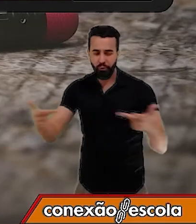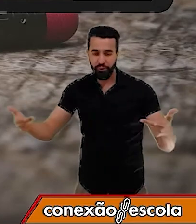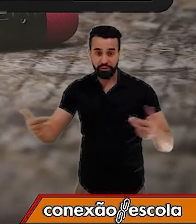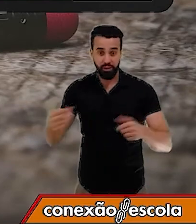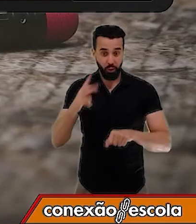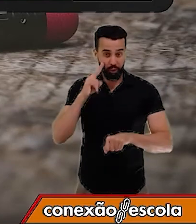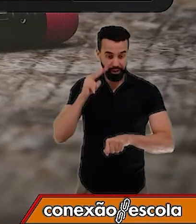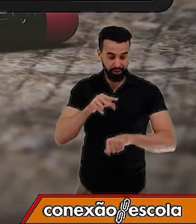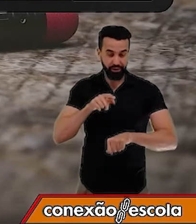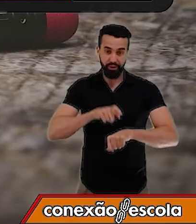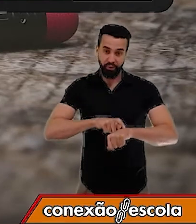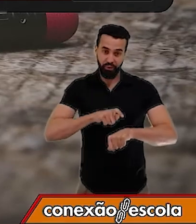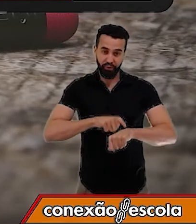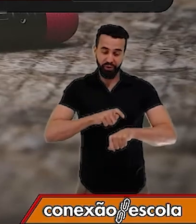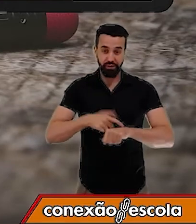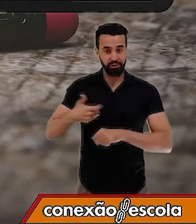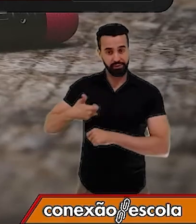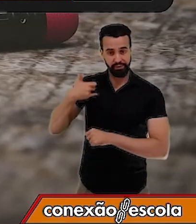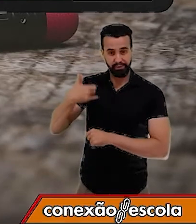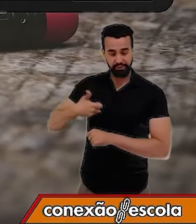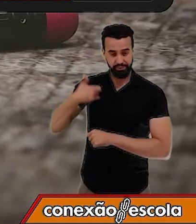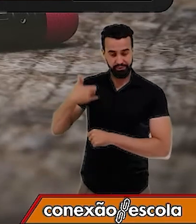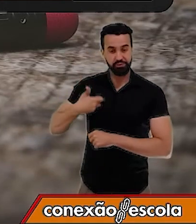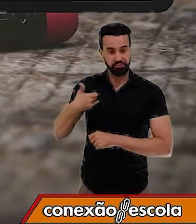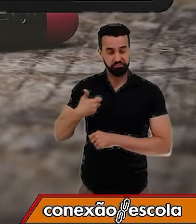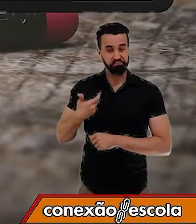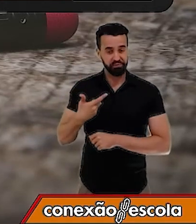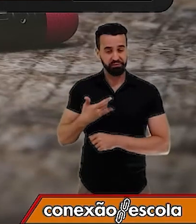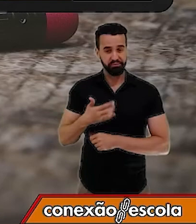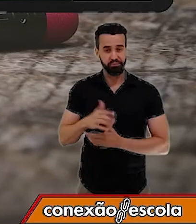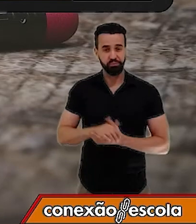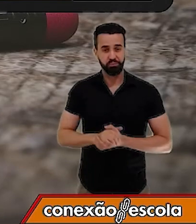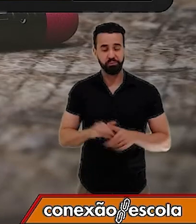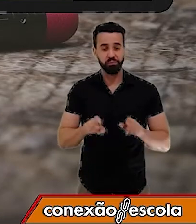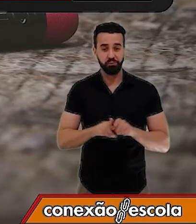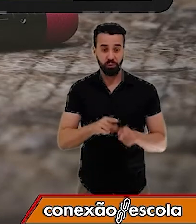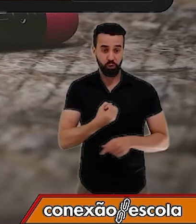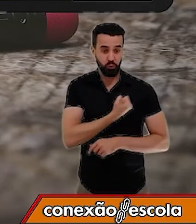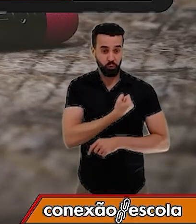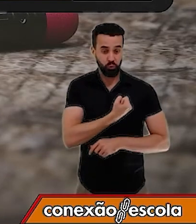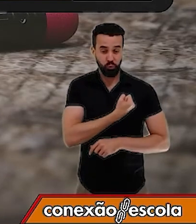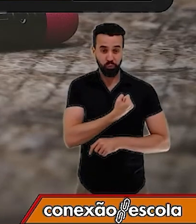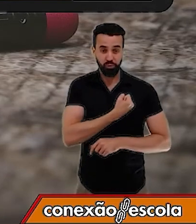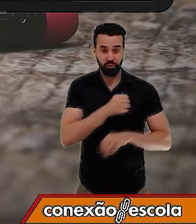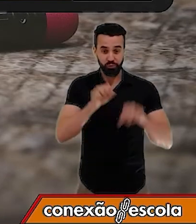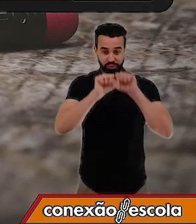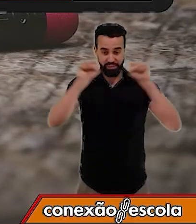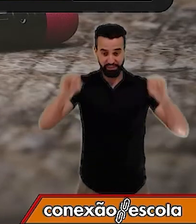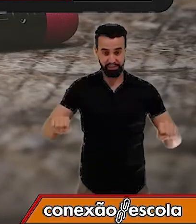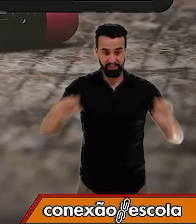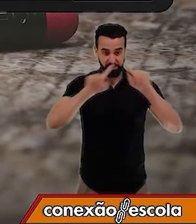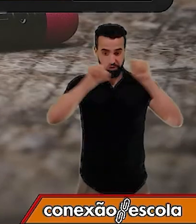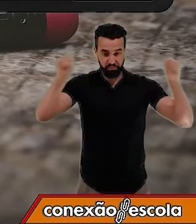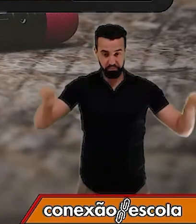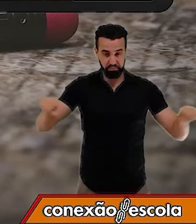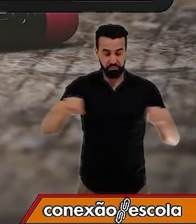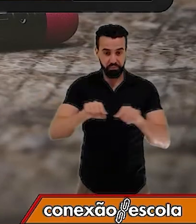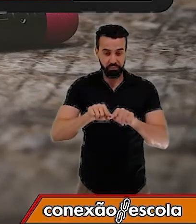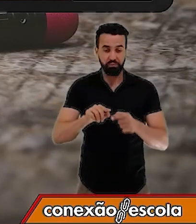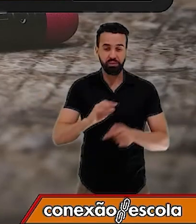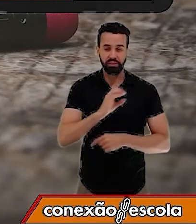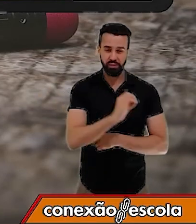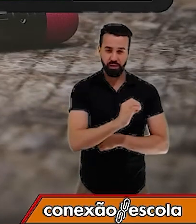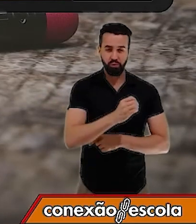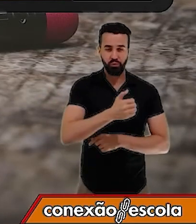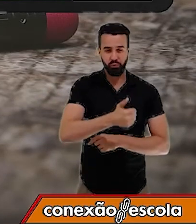as horas, para falar nossa idade. Temos um sistema de numeração e um grupo de algarismos, que é o